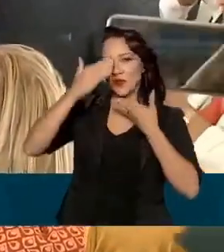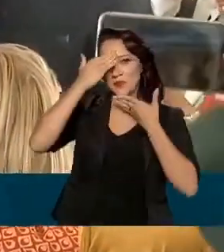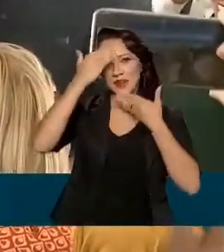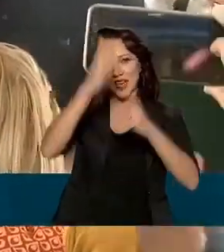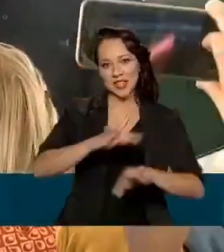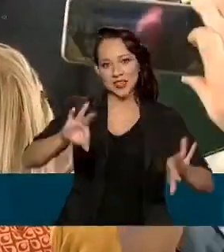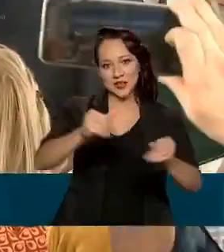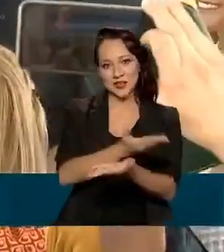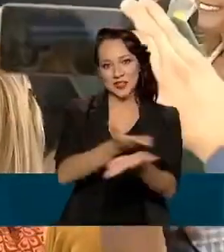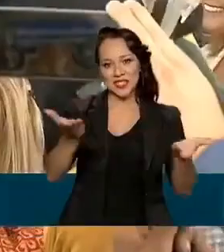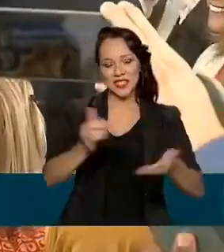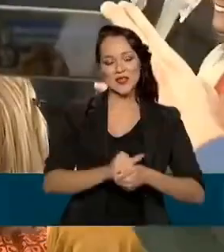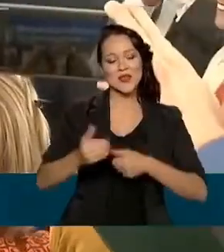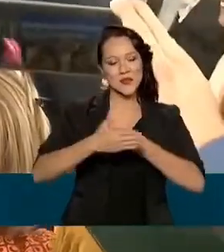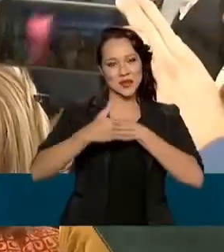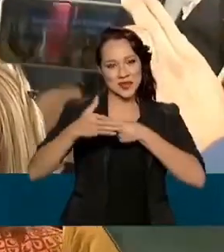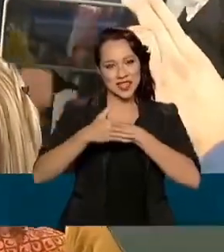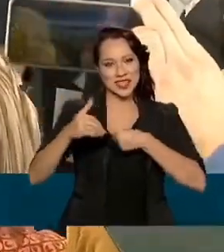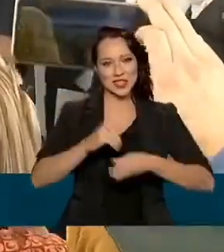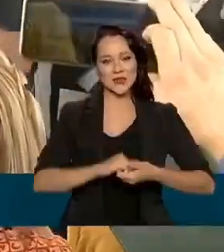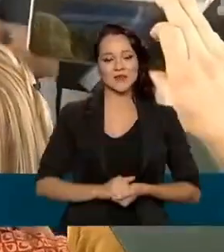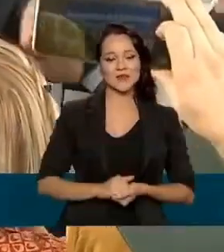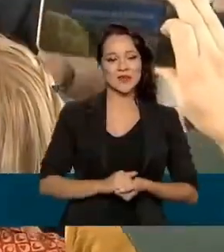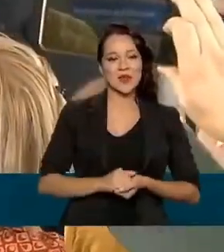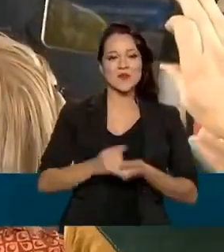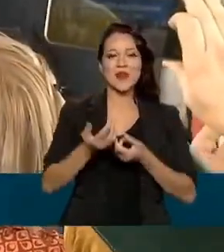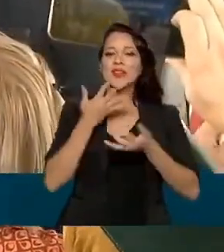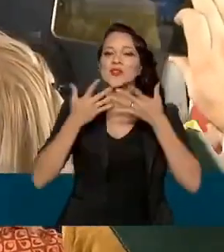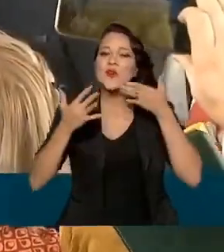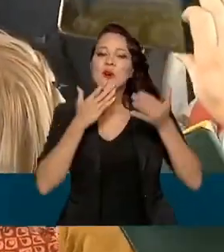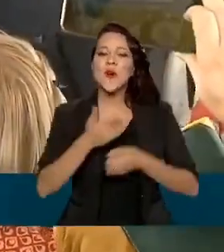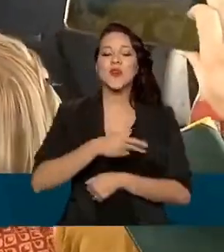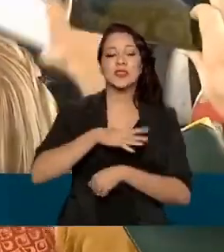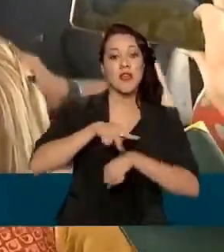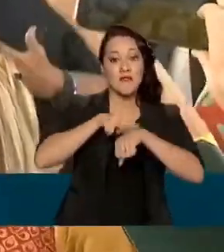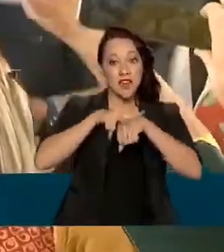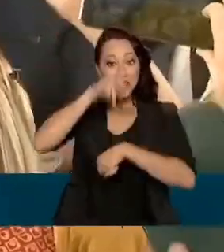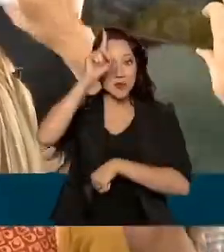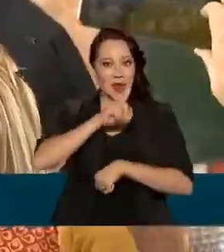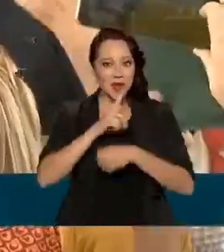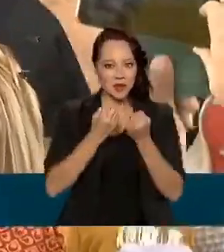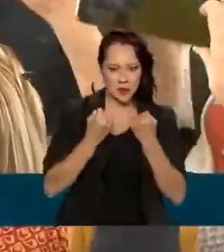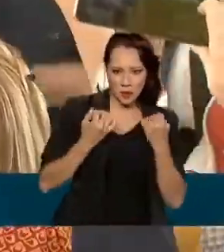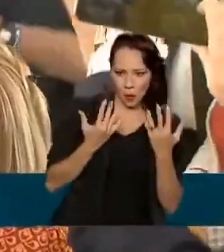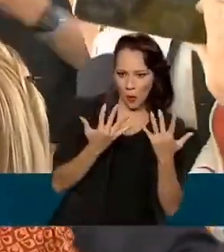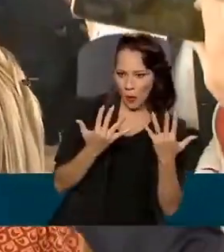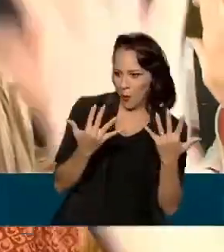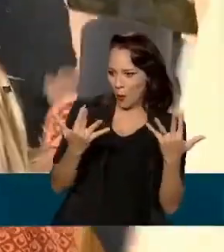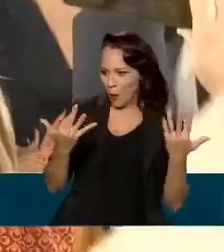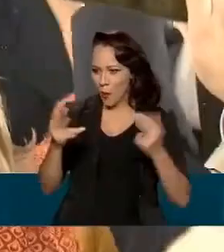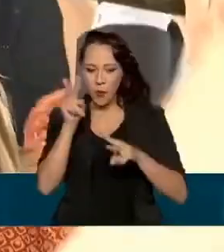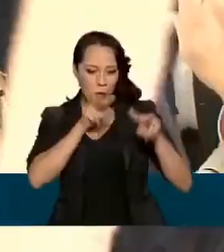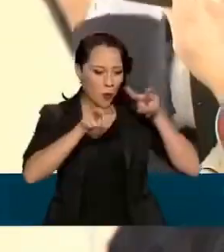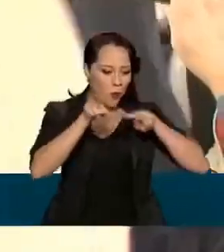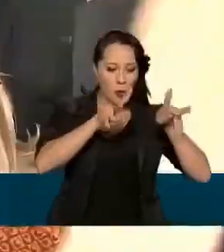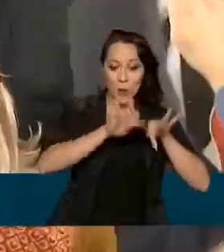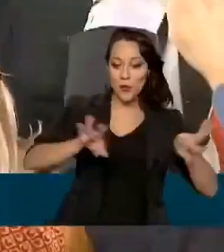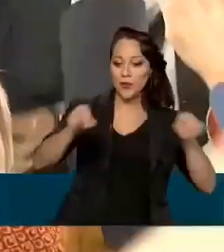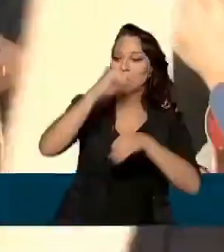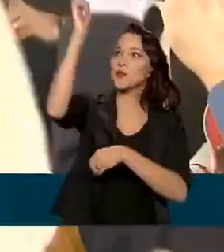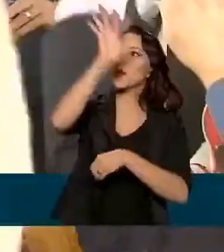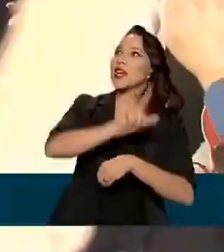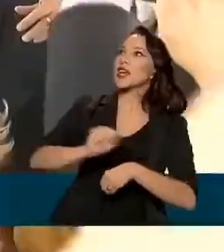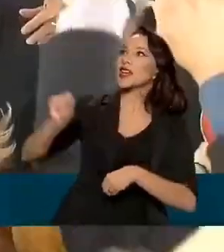Obrigado a todos vocês pelo carinho, pelas cores verde e amarela que cada vez mais se destacam por todo o nosso